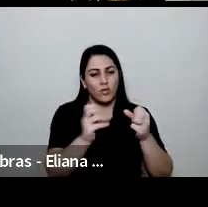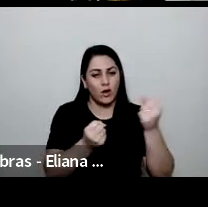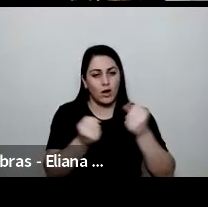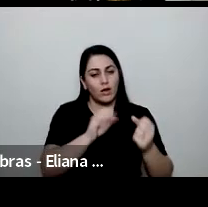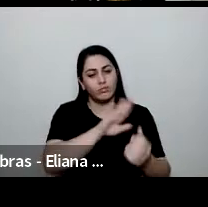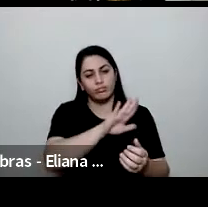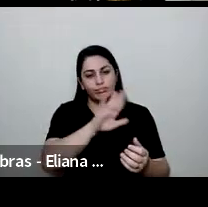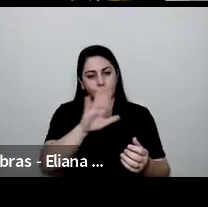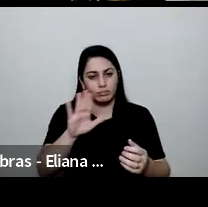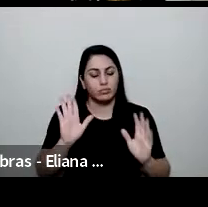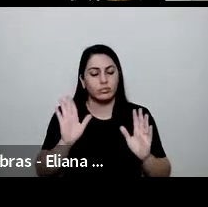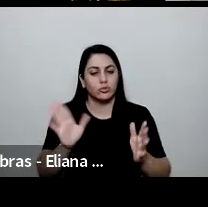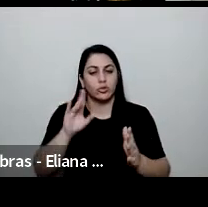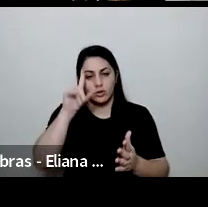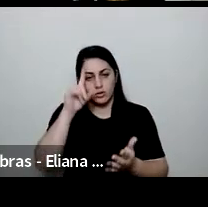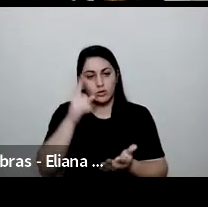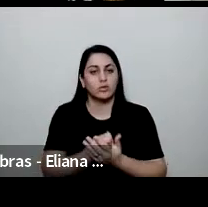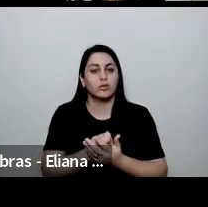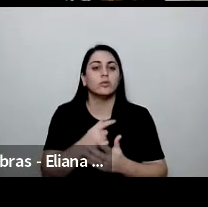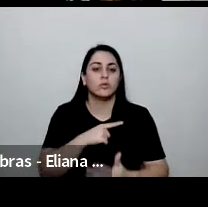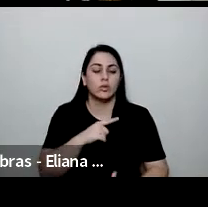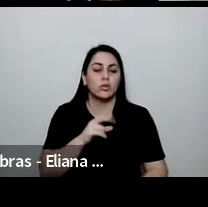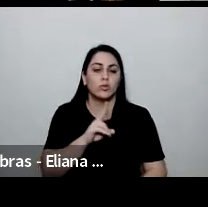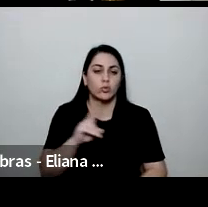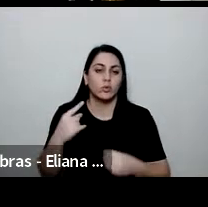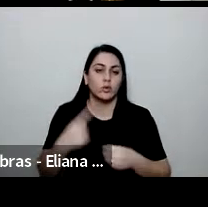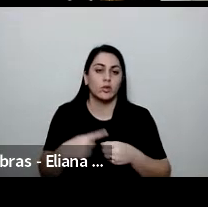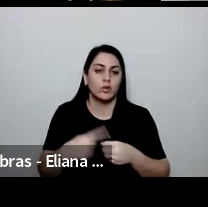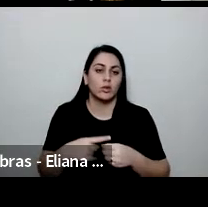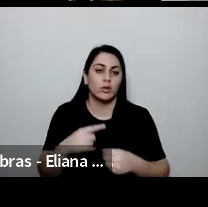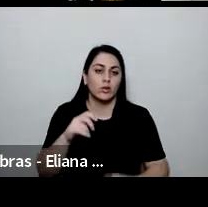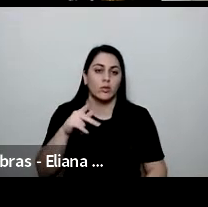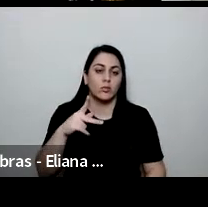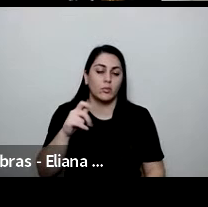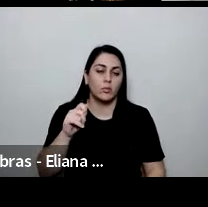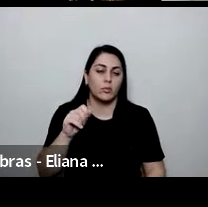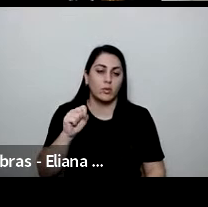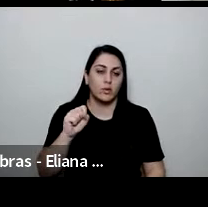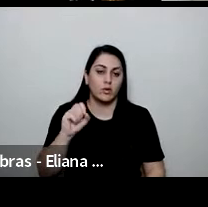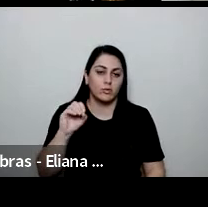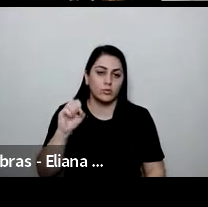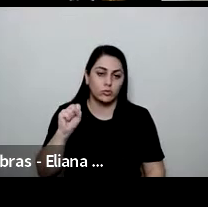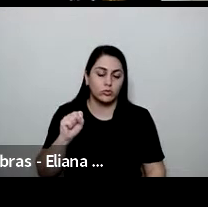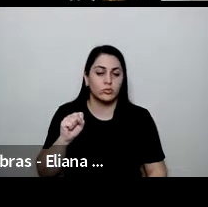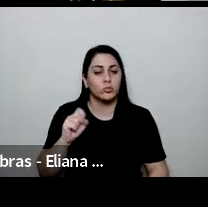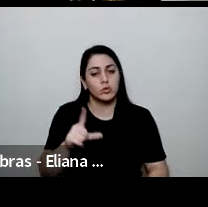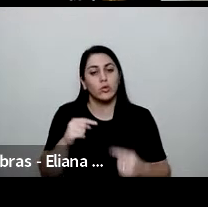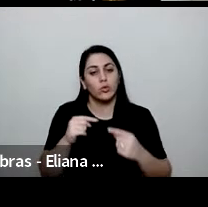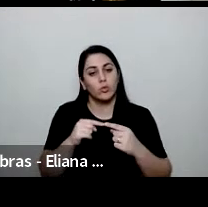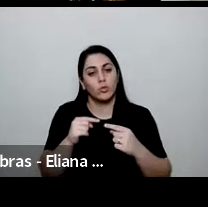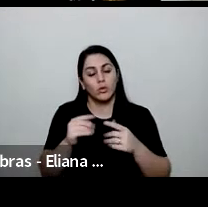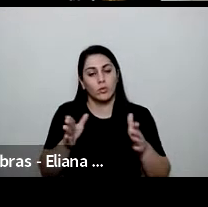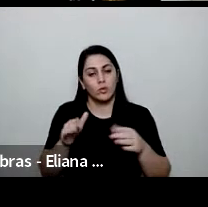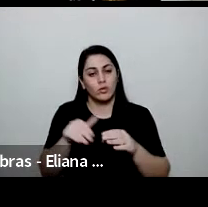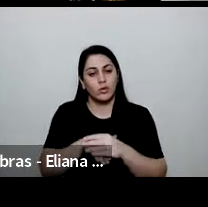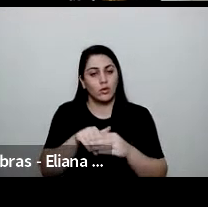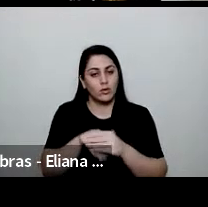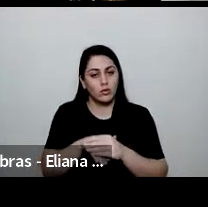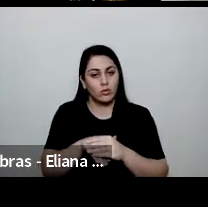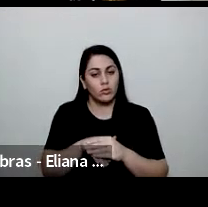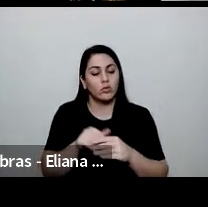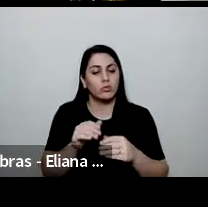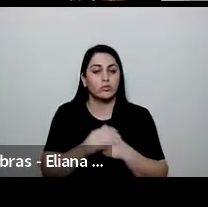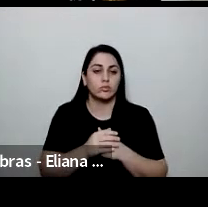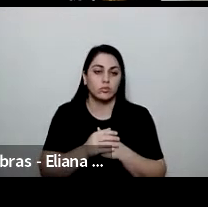pela ciência de fato carrega o nome do município de Paço do Lumiar o que ele estaria o caráter eleitoral exigido pelo julgar